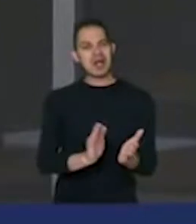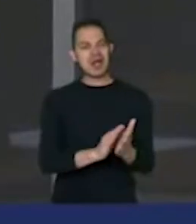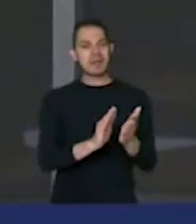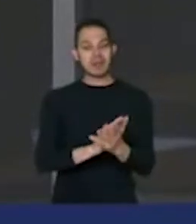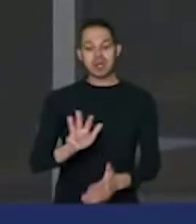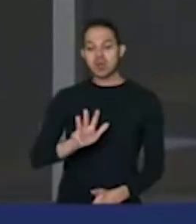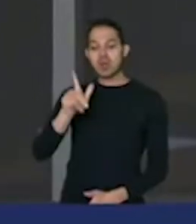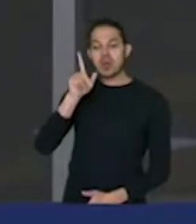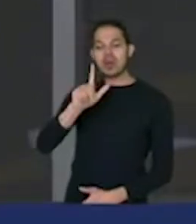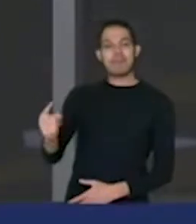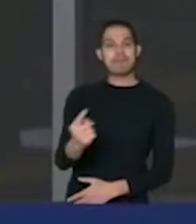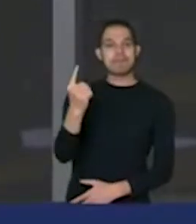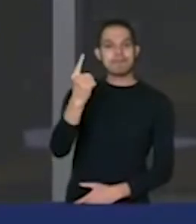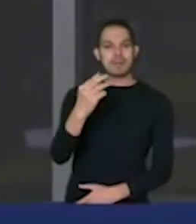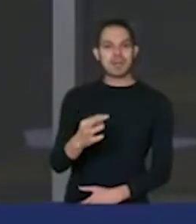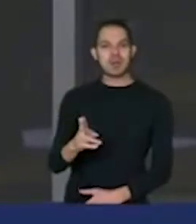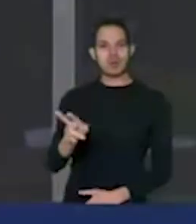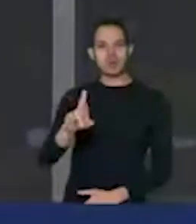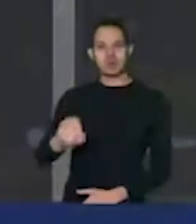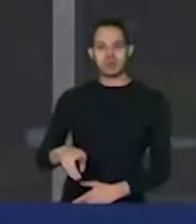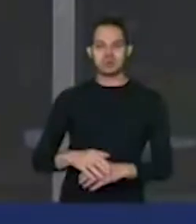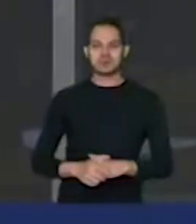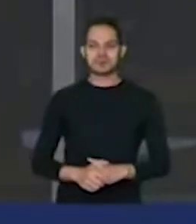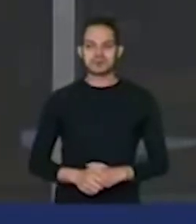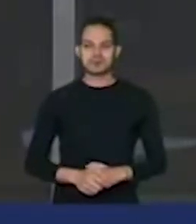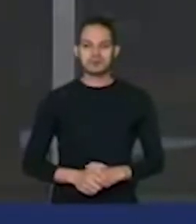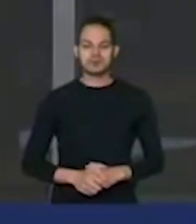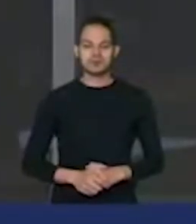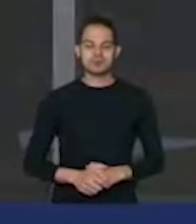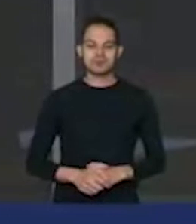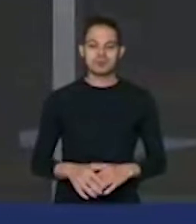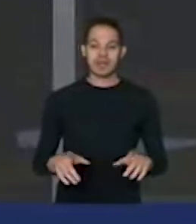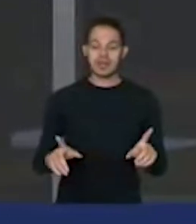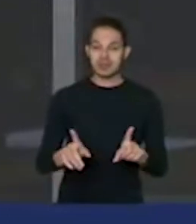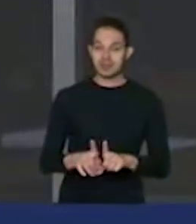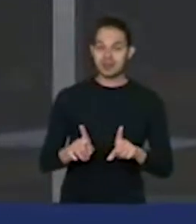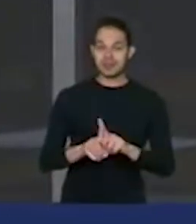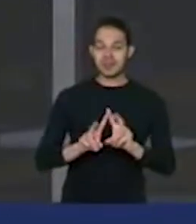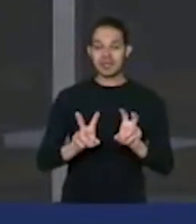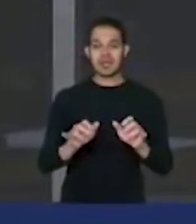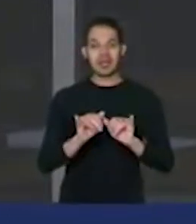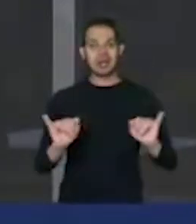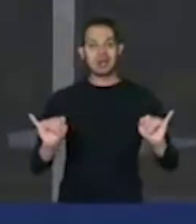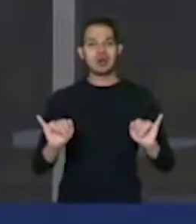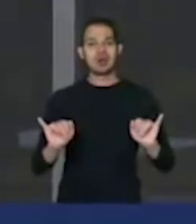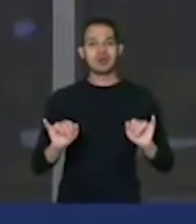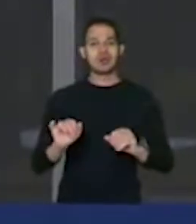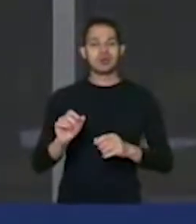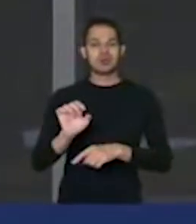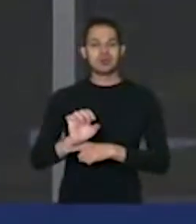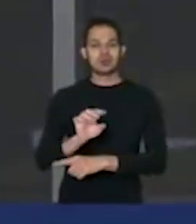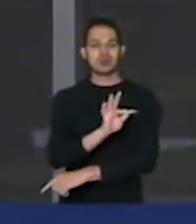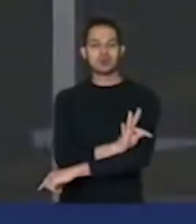Mas, senhor presidente, também não poderia deixar de falar sobre a nossa agenda no Tocantins nesse final de